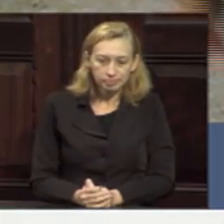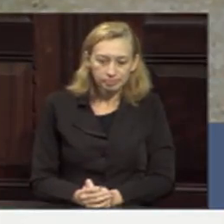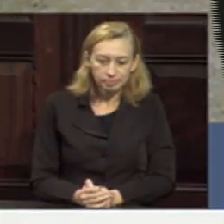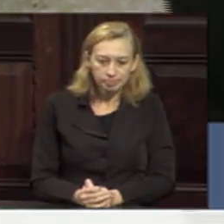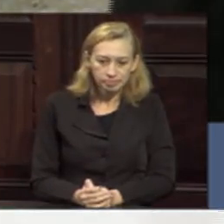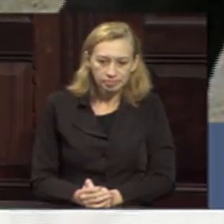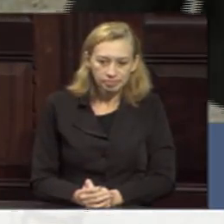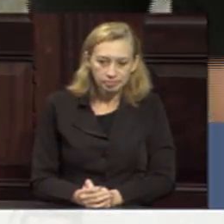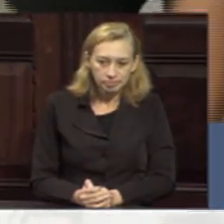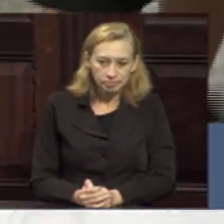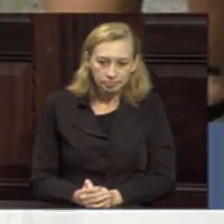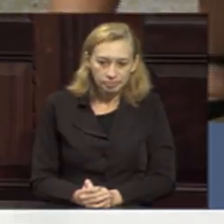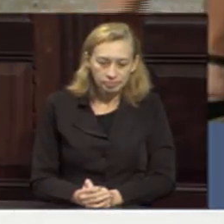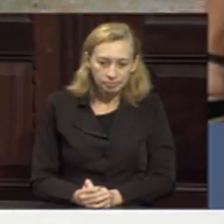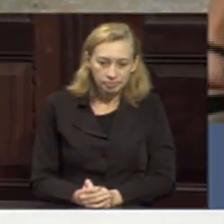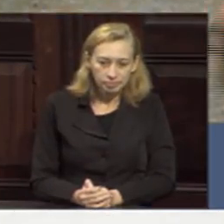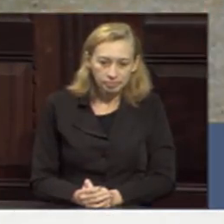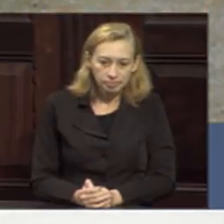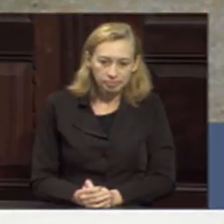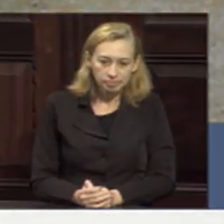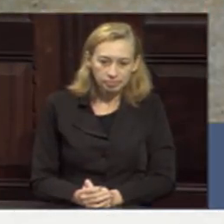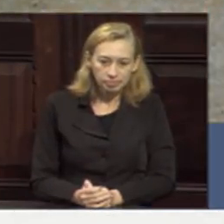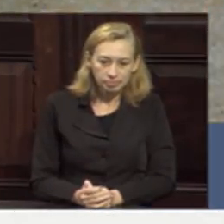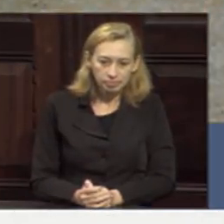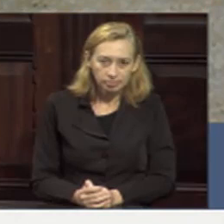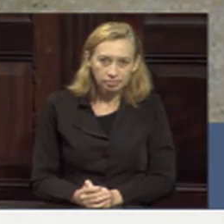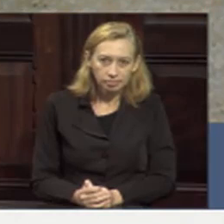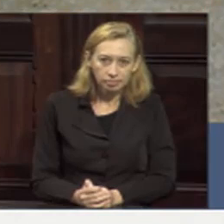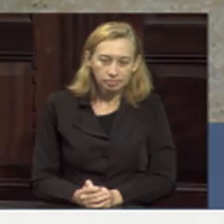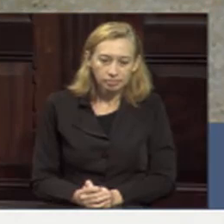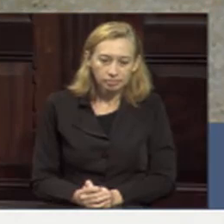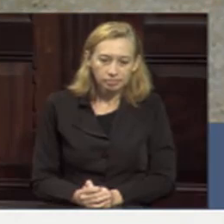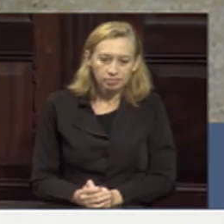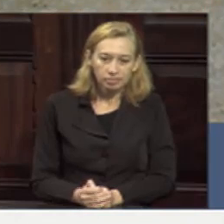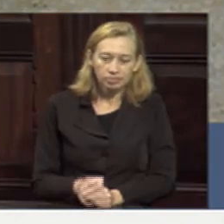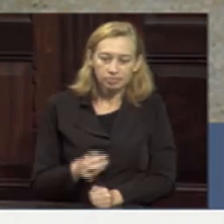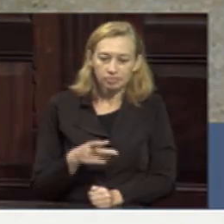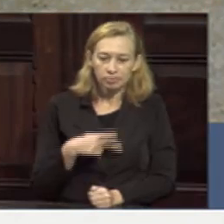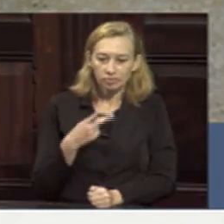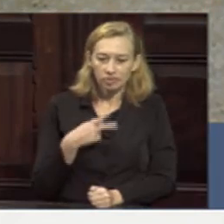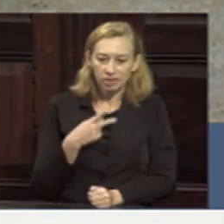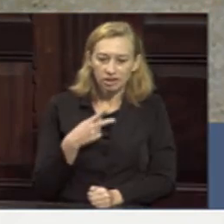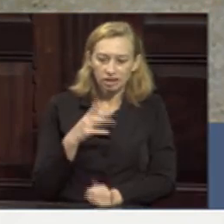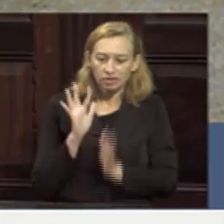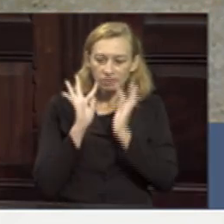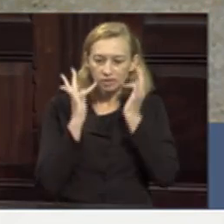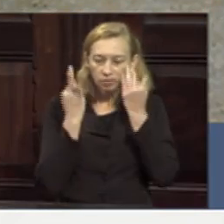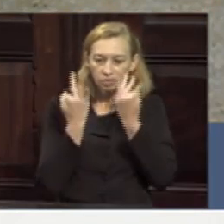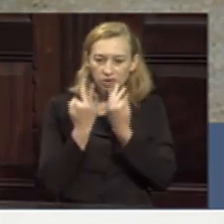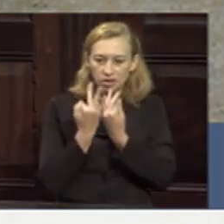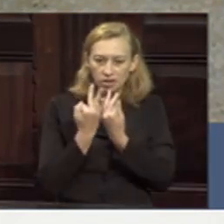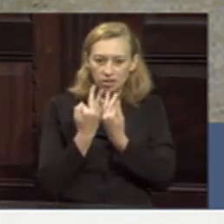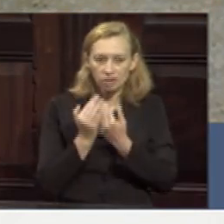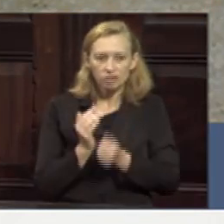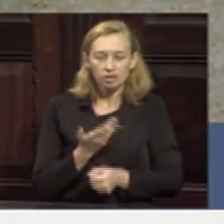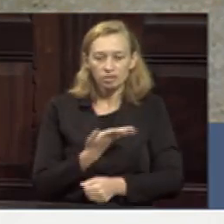meu pesar à família da Marielle e do Anderson, os companheiros do PSOL,